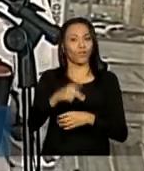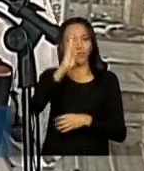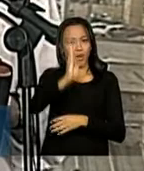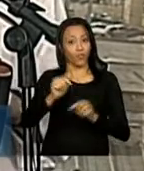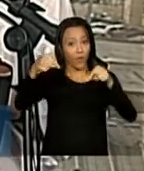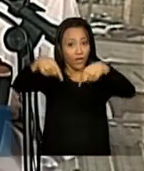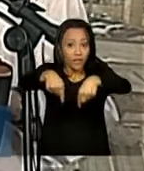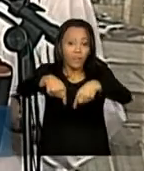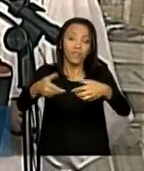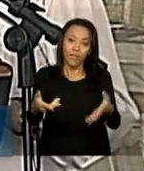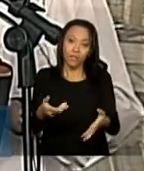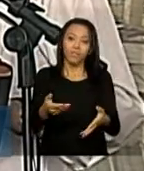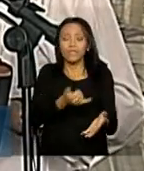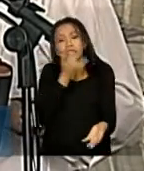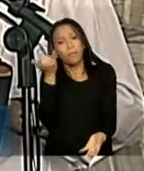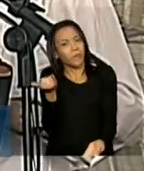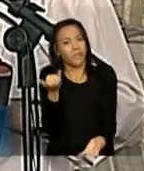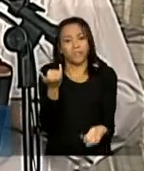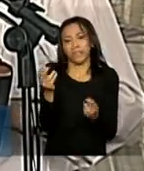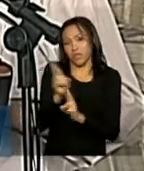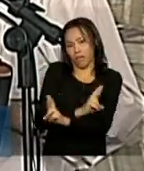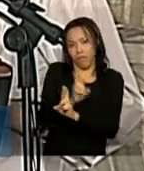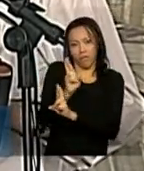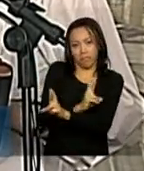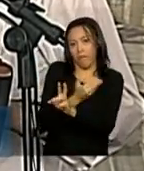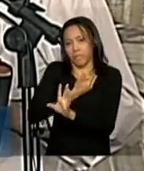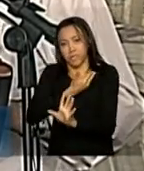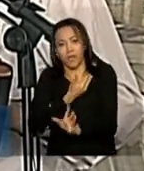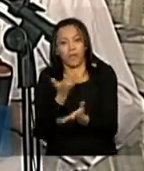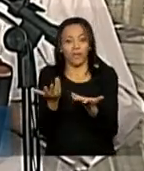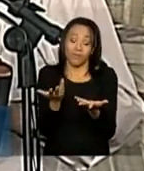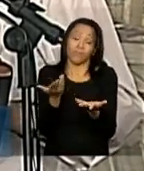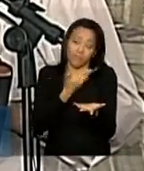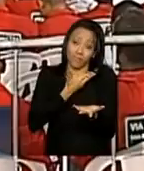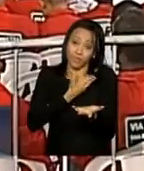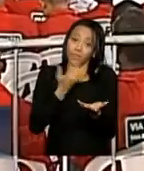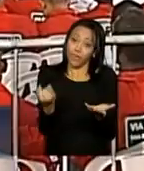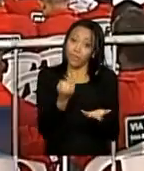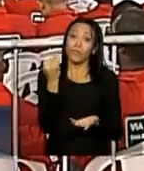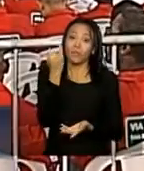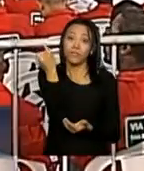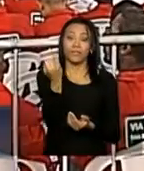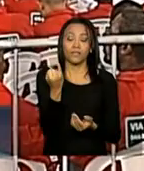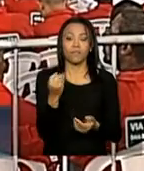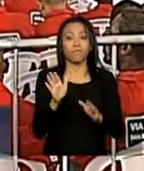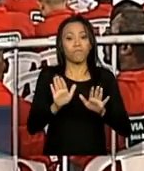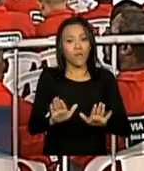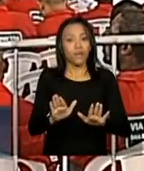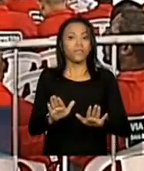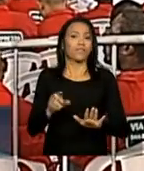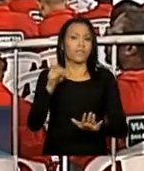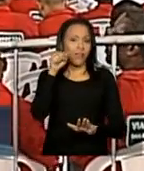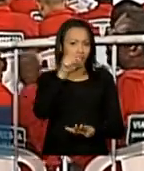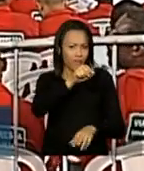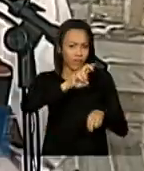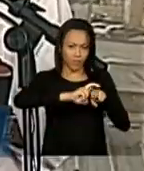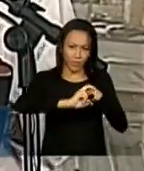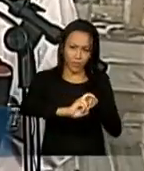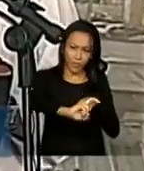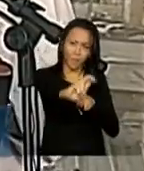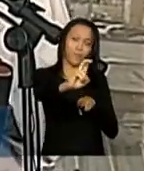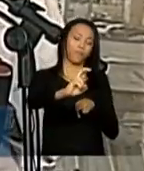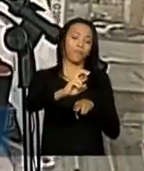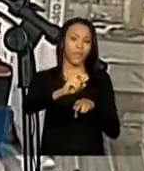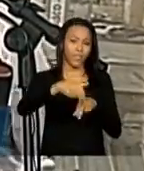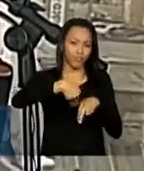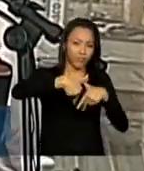nosso povo, independente da nossa relação de amizade, que para mim também é muito importante. Mas lá no metrô, eu